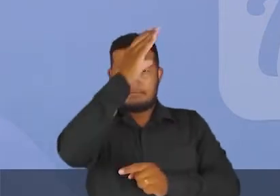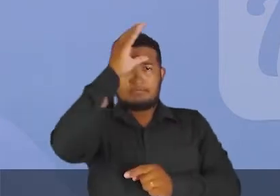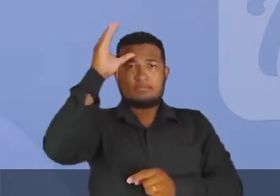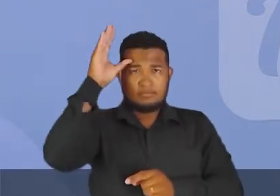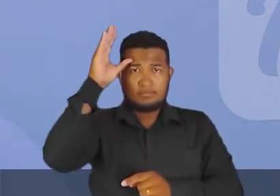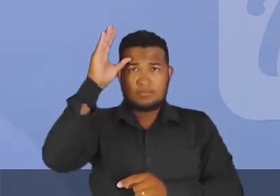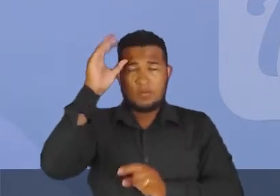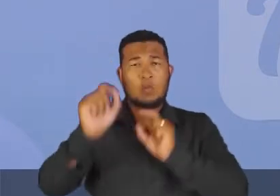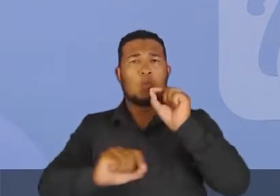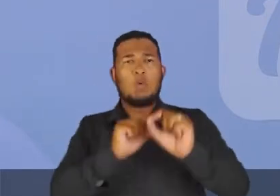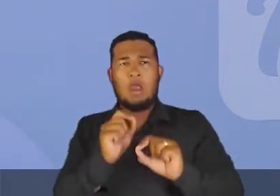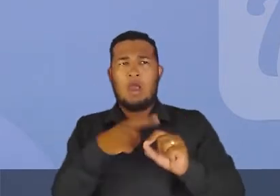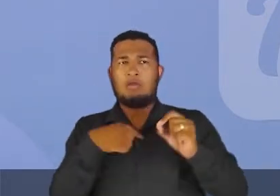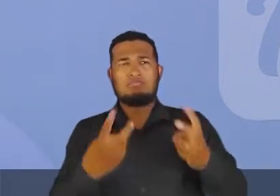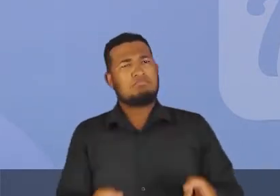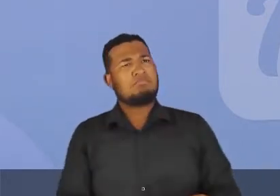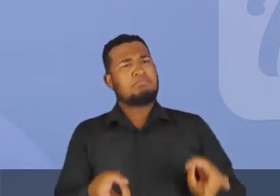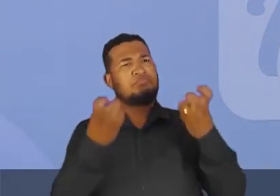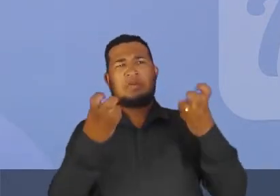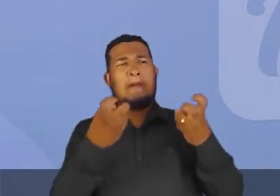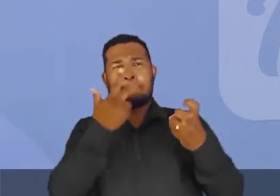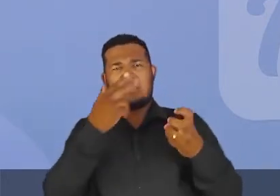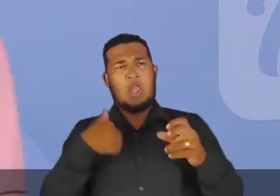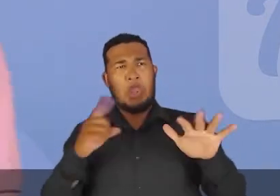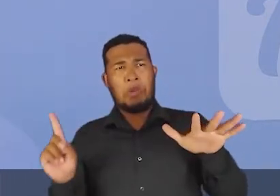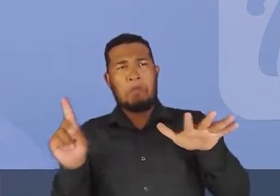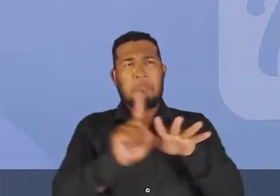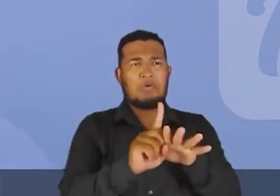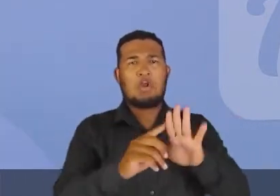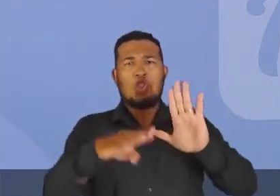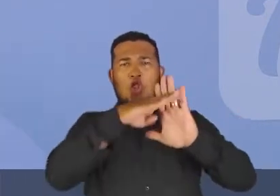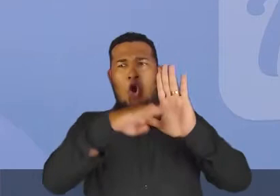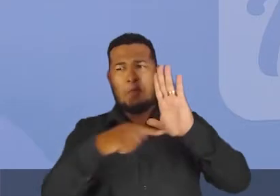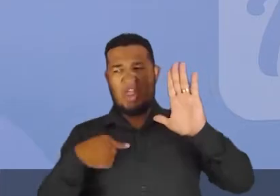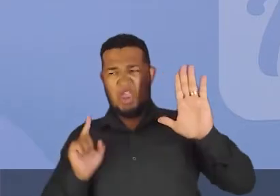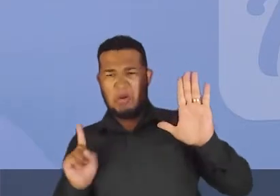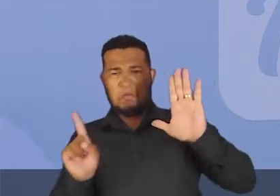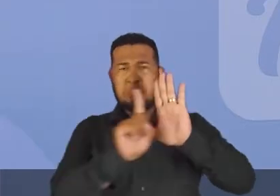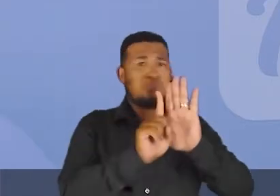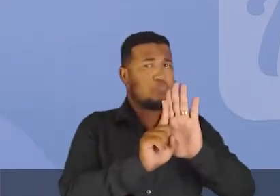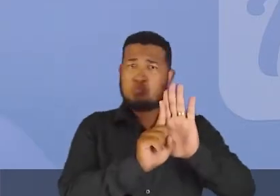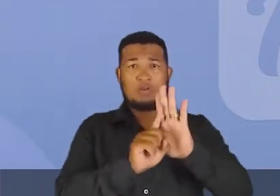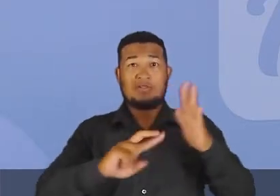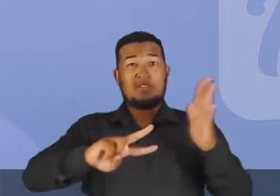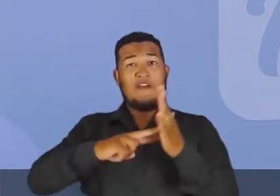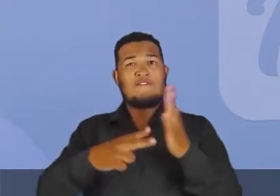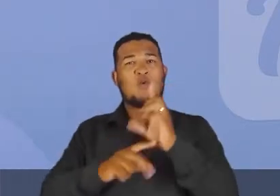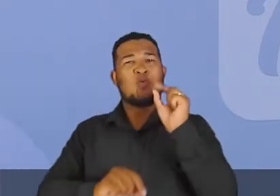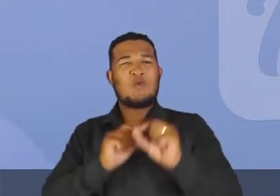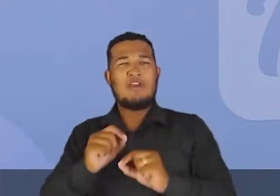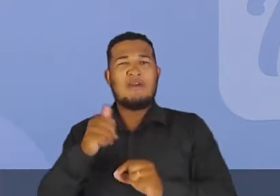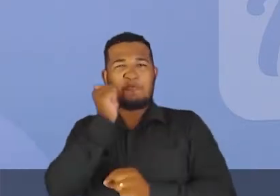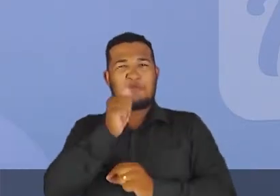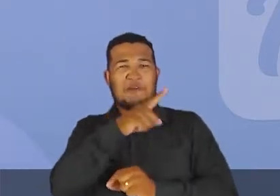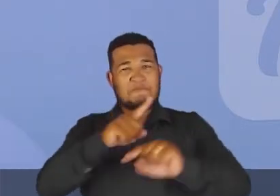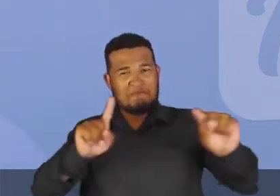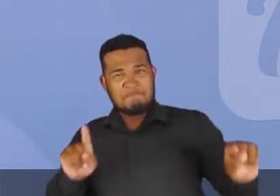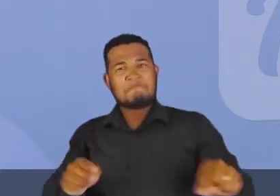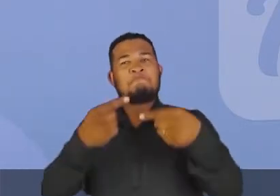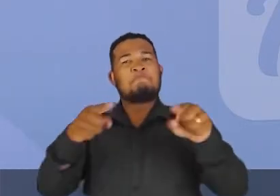e do cidadão, ela não se sentiu incluída. Então, além dela combater, né, dela ter